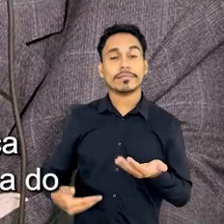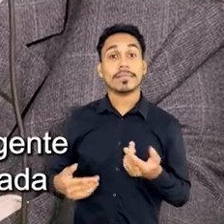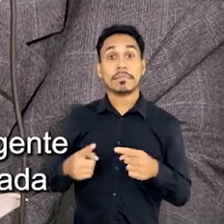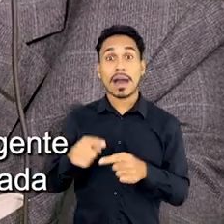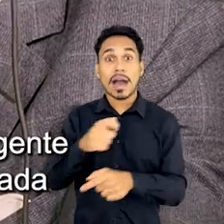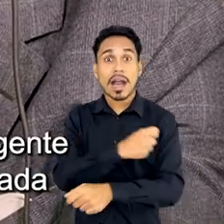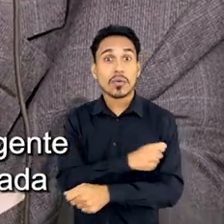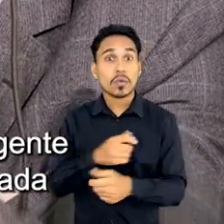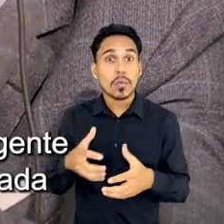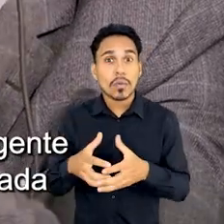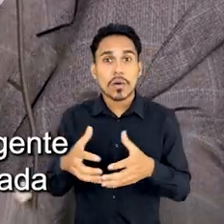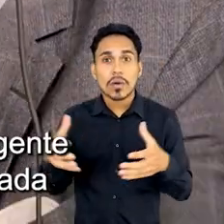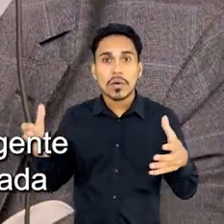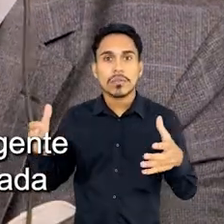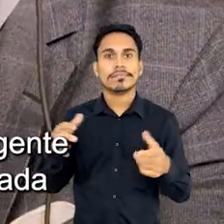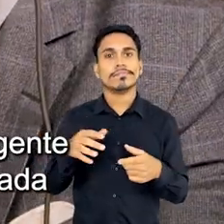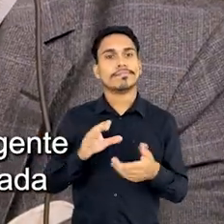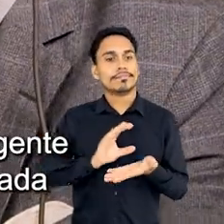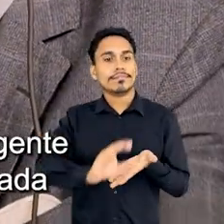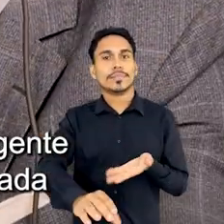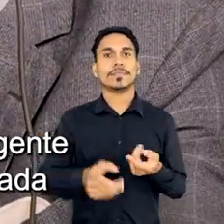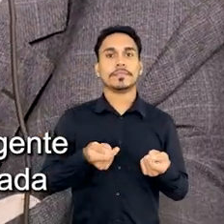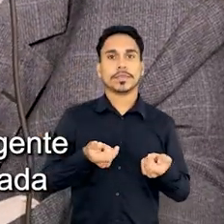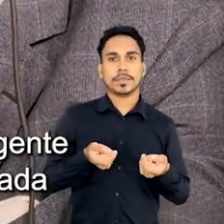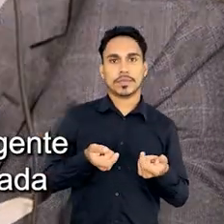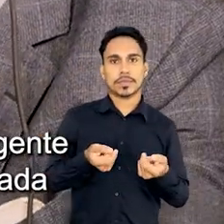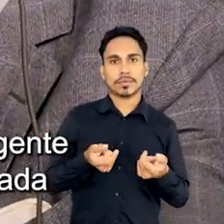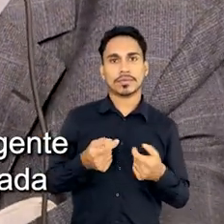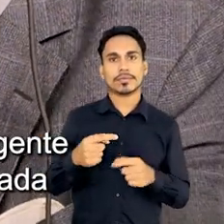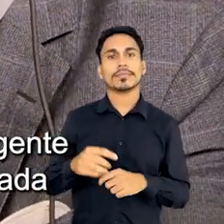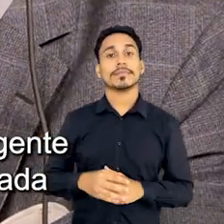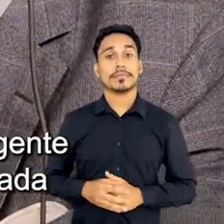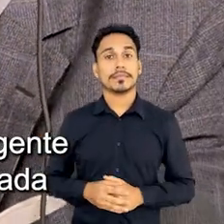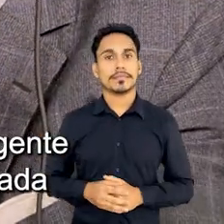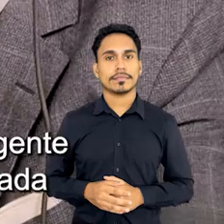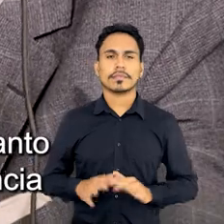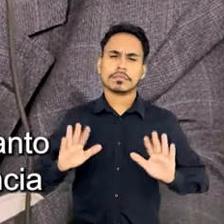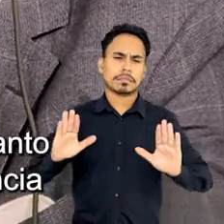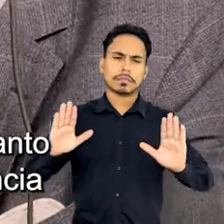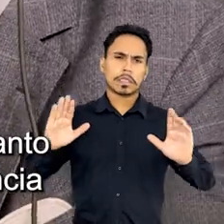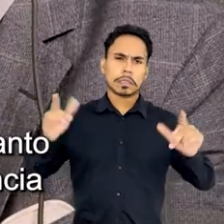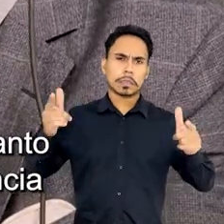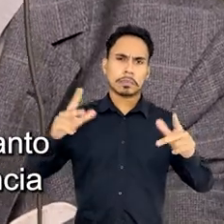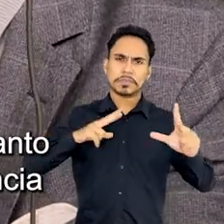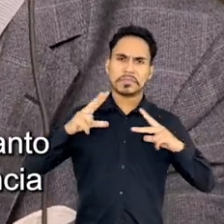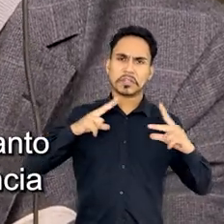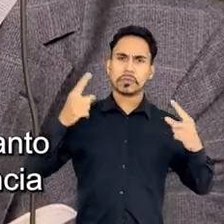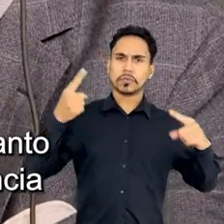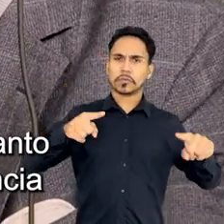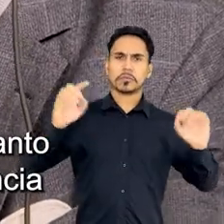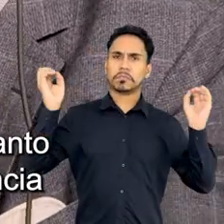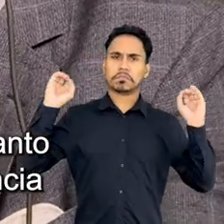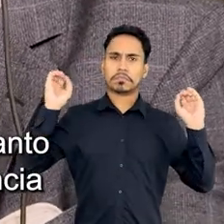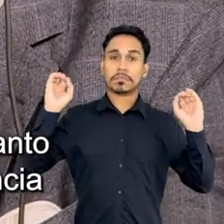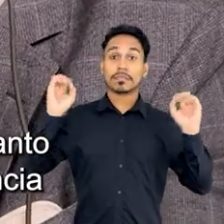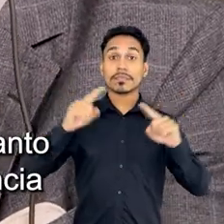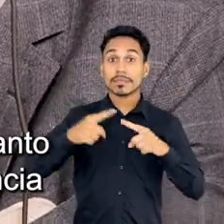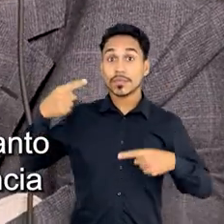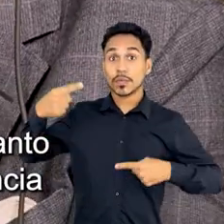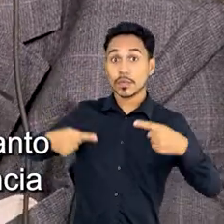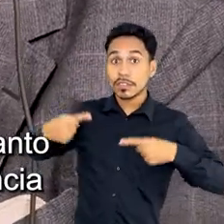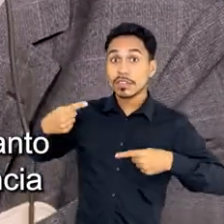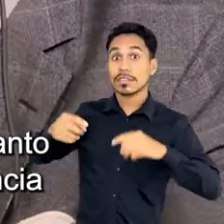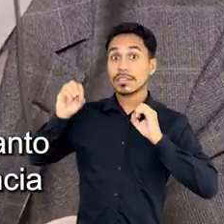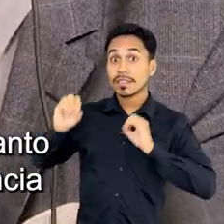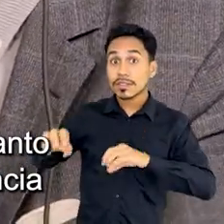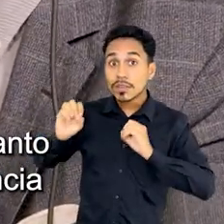matrícula do ensino superior que o técnico ainda não é a gente tá perto de metade pública e metade privada nada contra as ofertas privadas mas o estado enquanto política